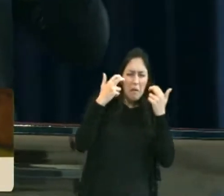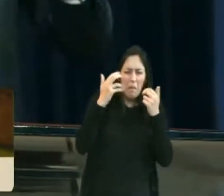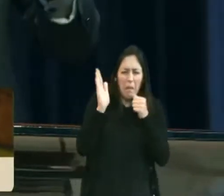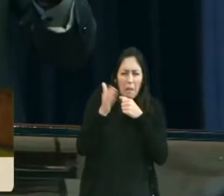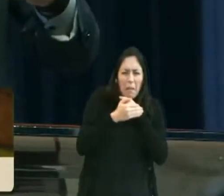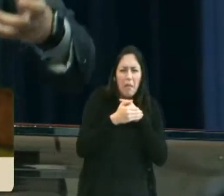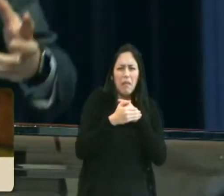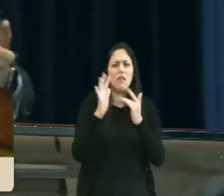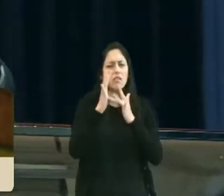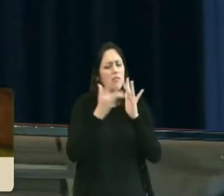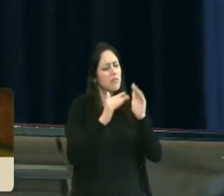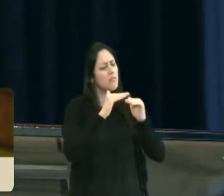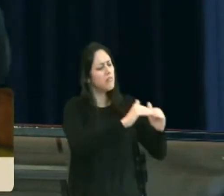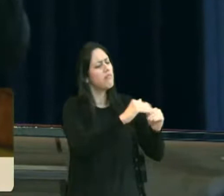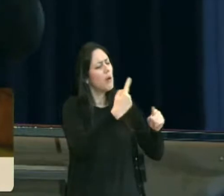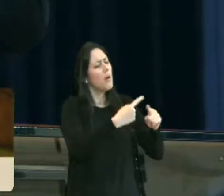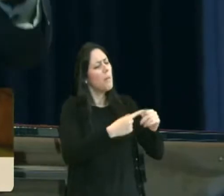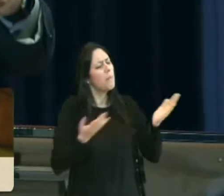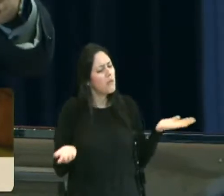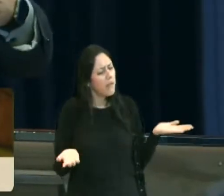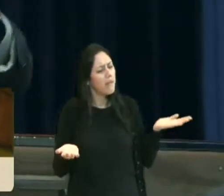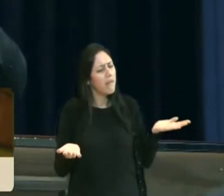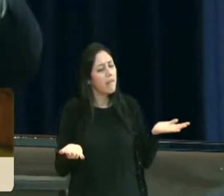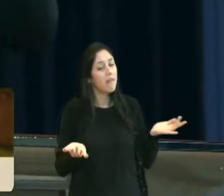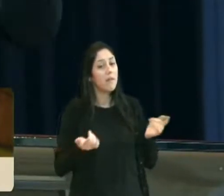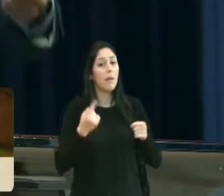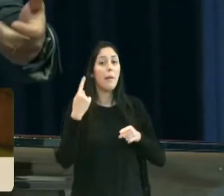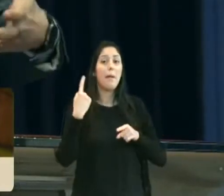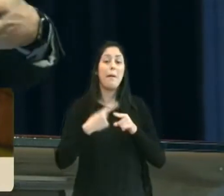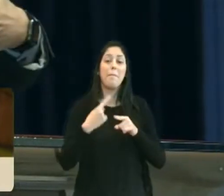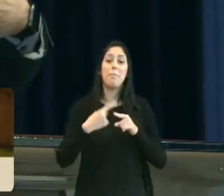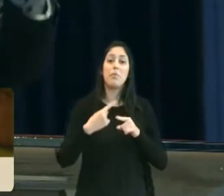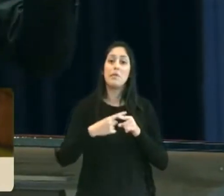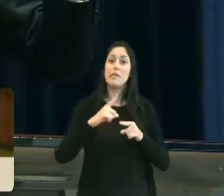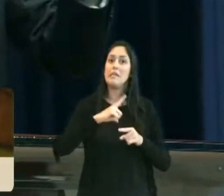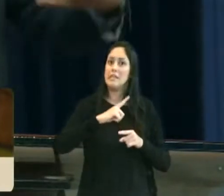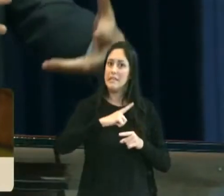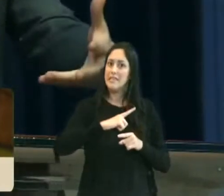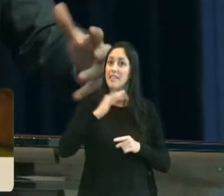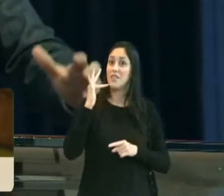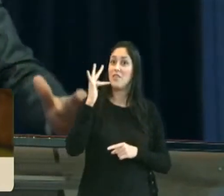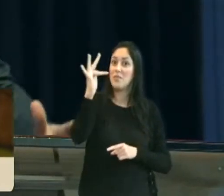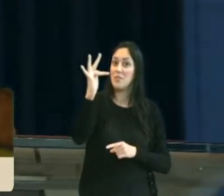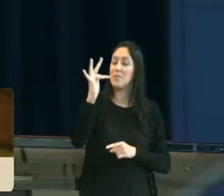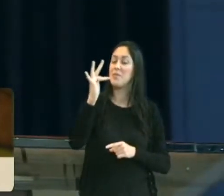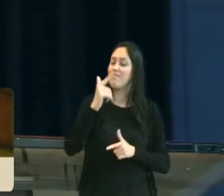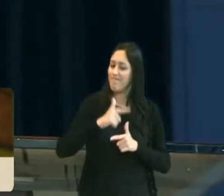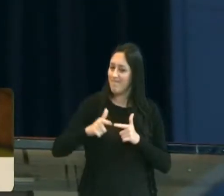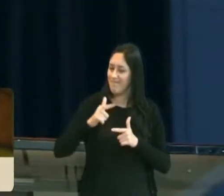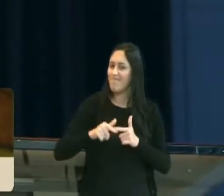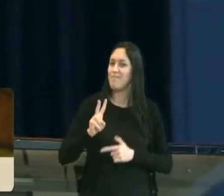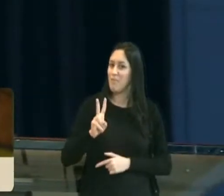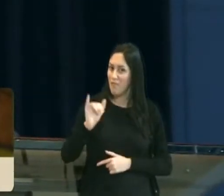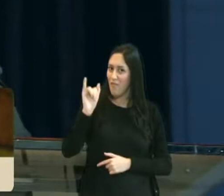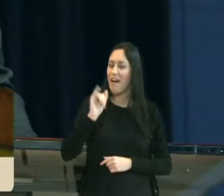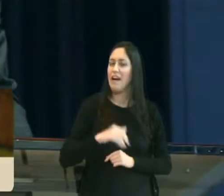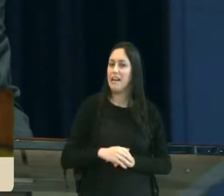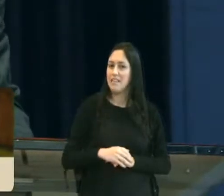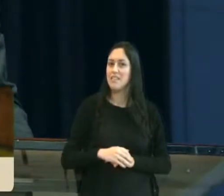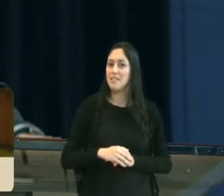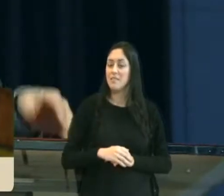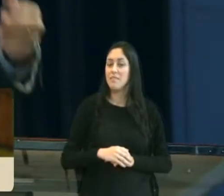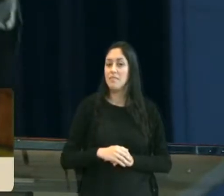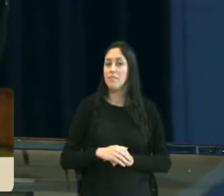indo para o enfrentamento. E no enfrentamento isso tem a ver com postura, com posição. E eu creio que de certa maneira